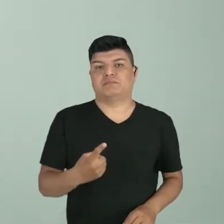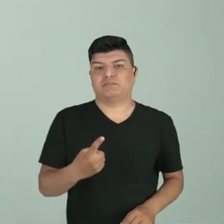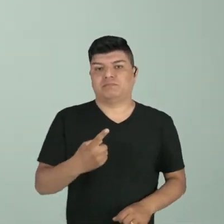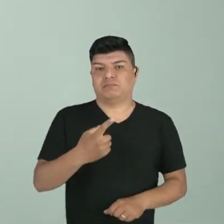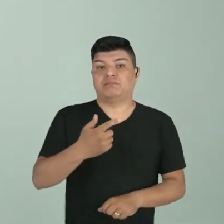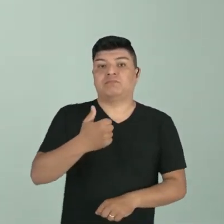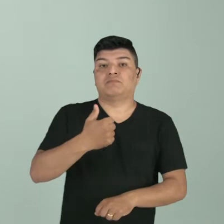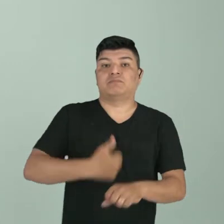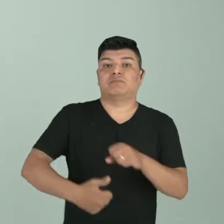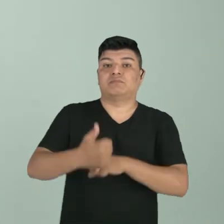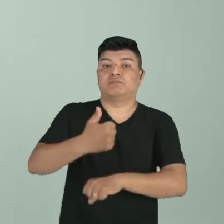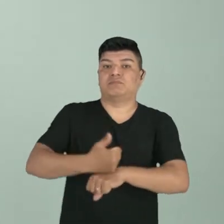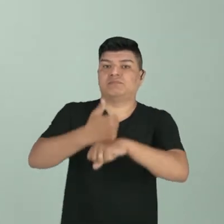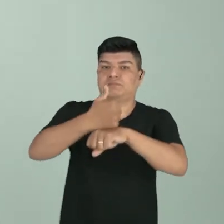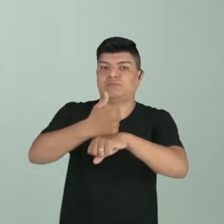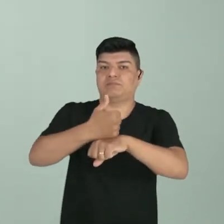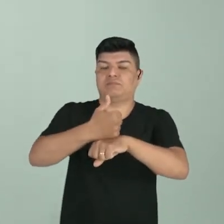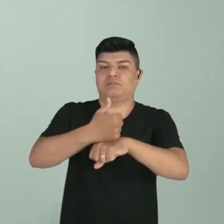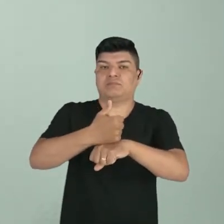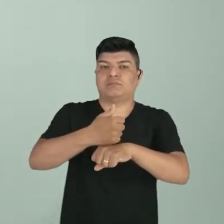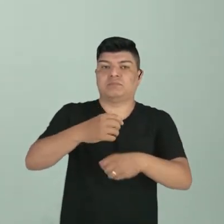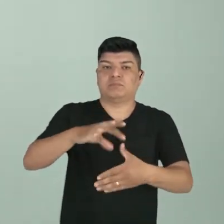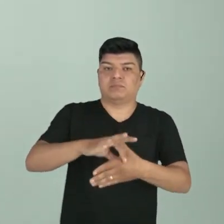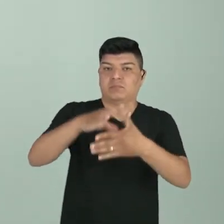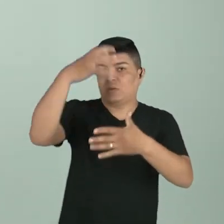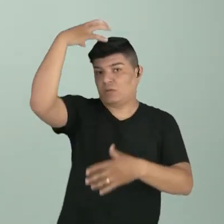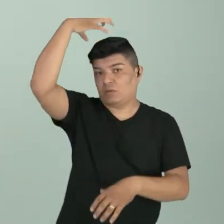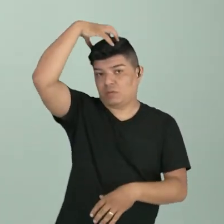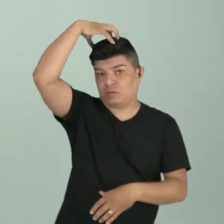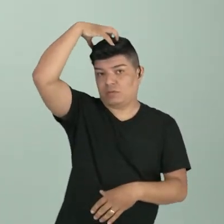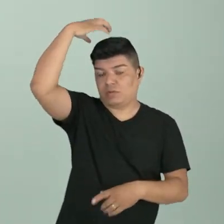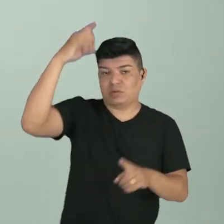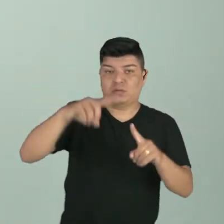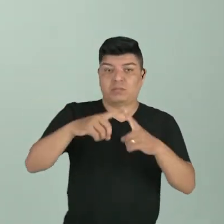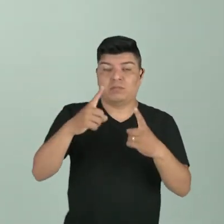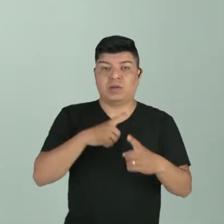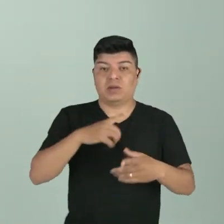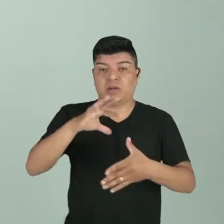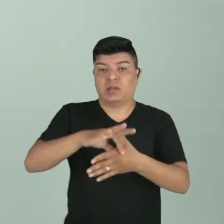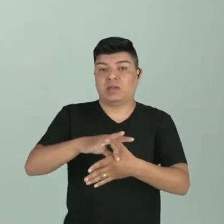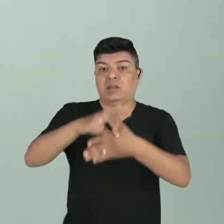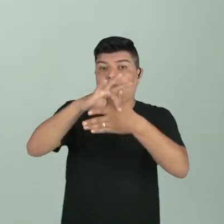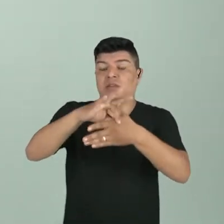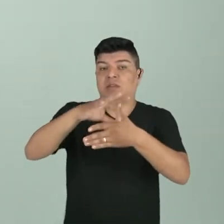rei, mas governava com poderes absolutos.